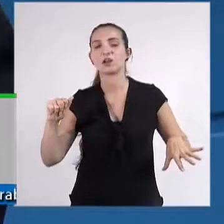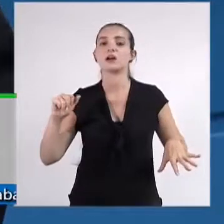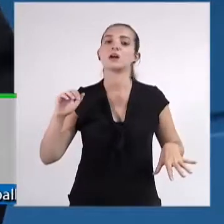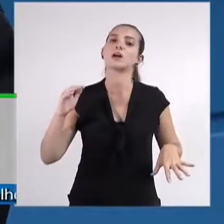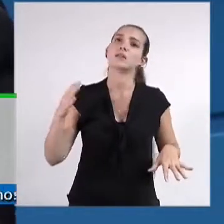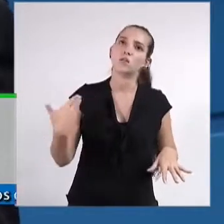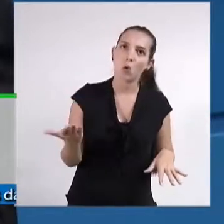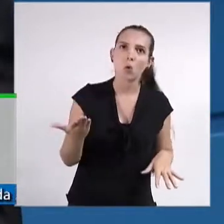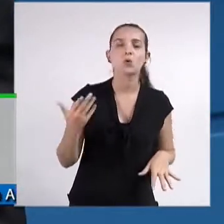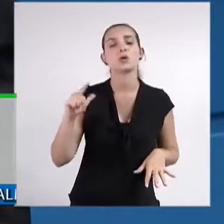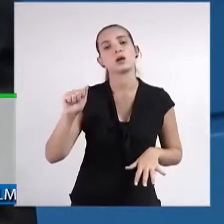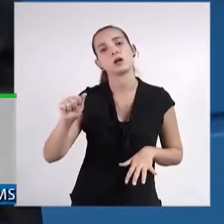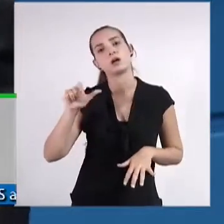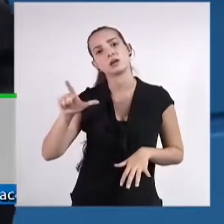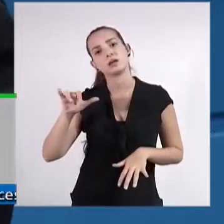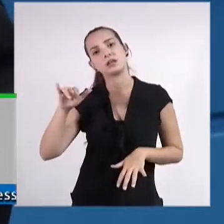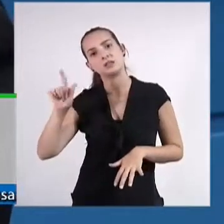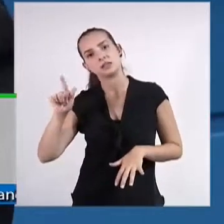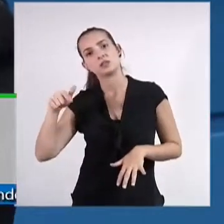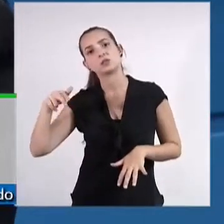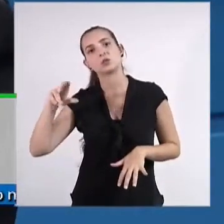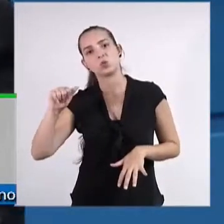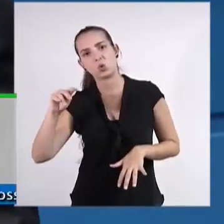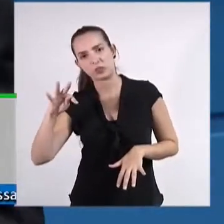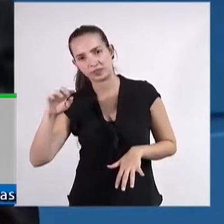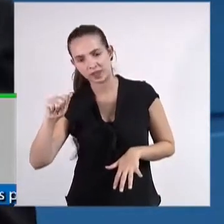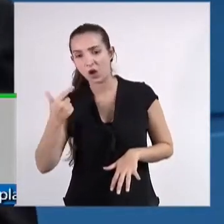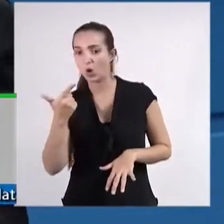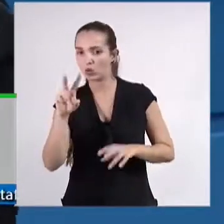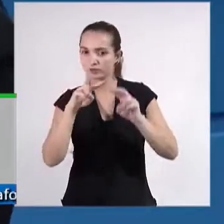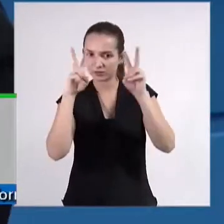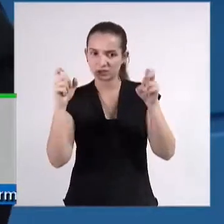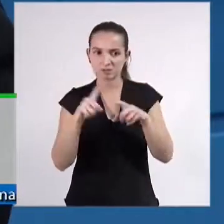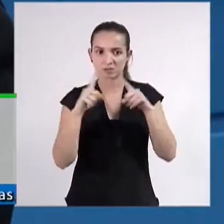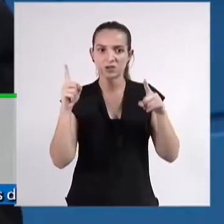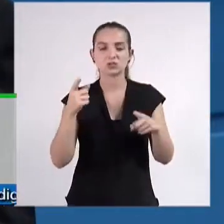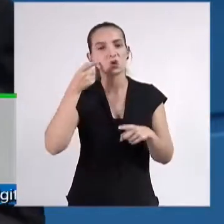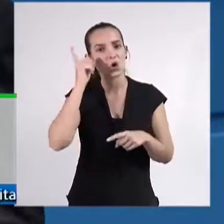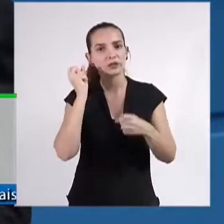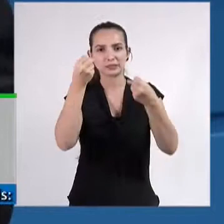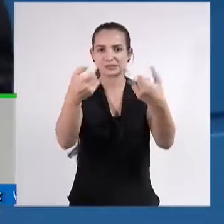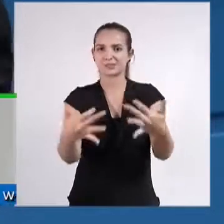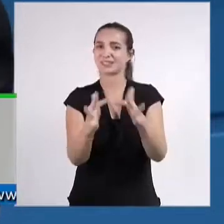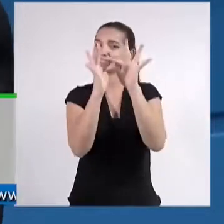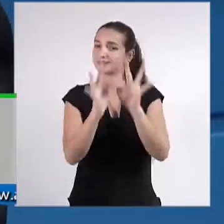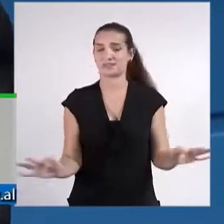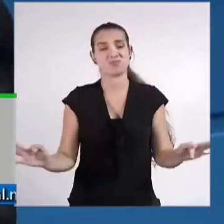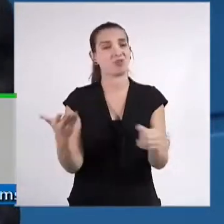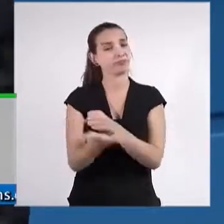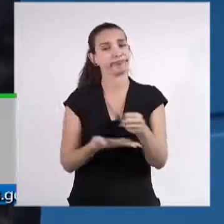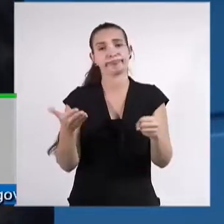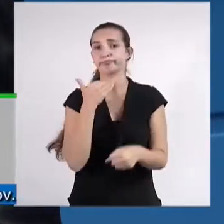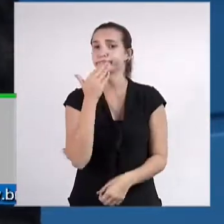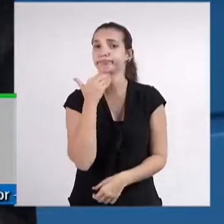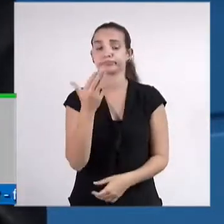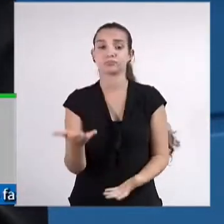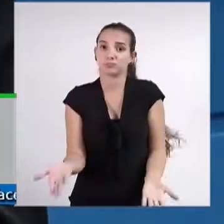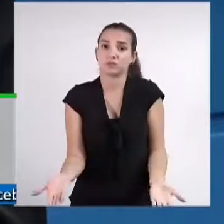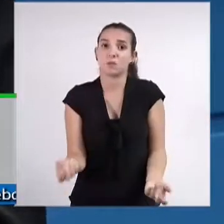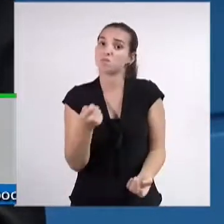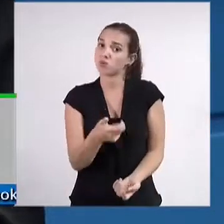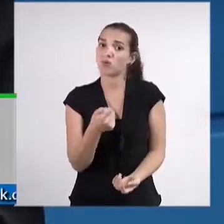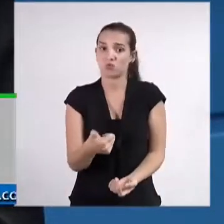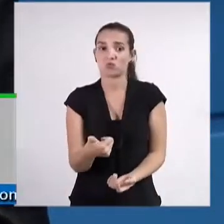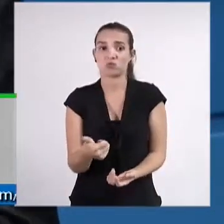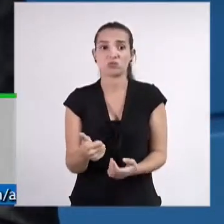mais questionável, até como o senhor disse, a explicação simplista ontem, e como a explicação foi simplista,